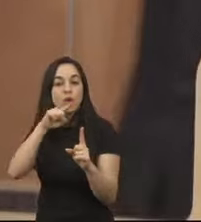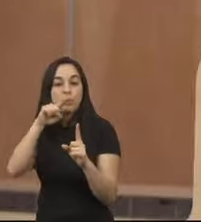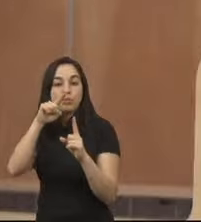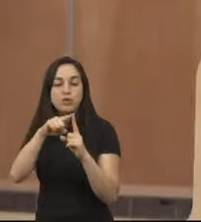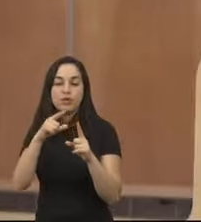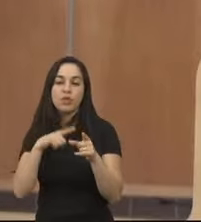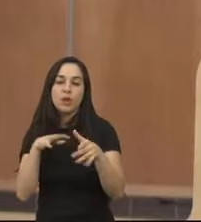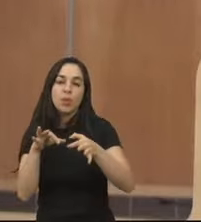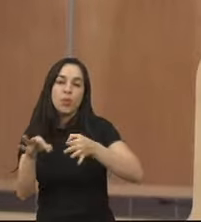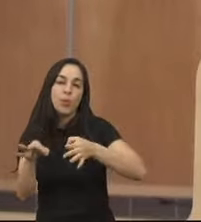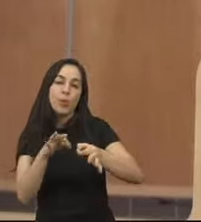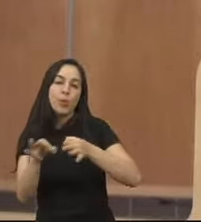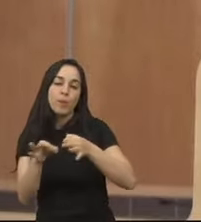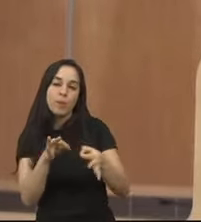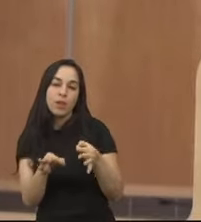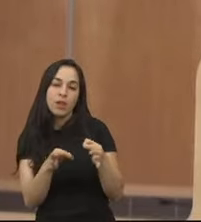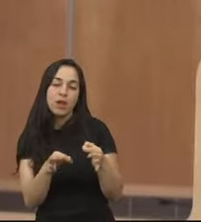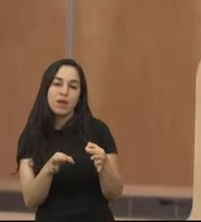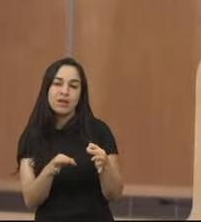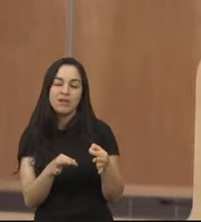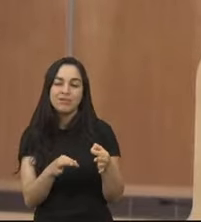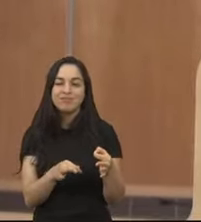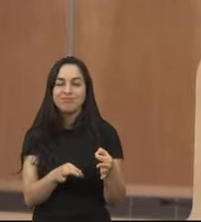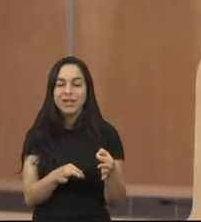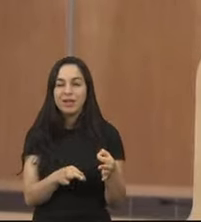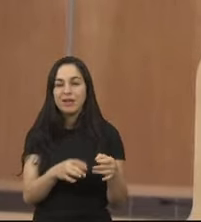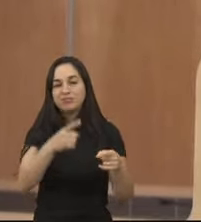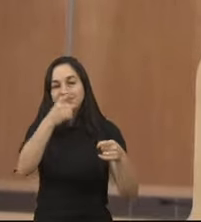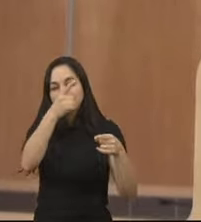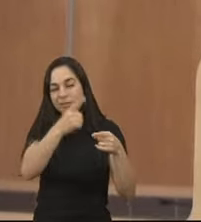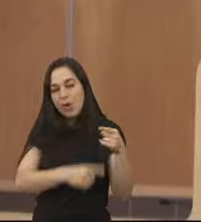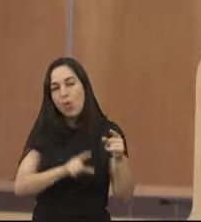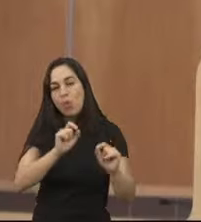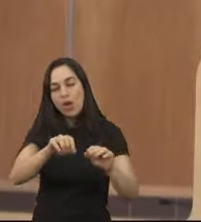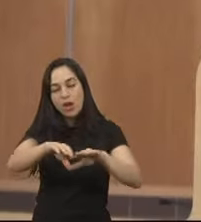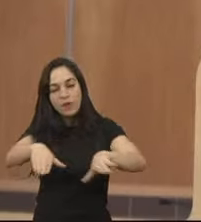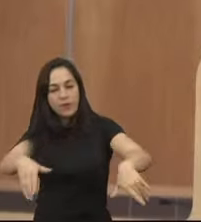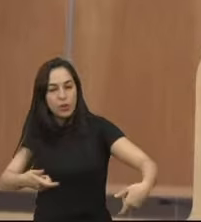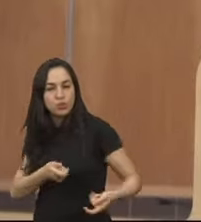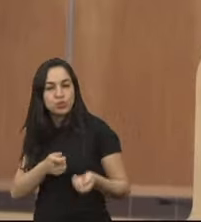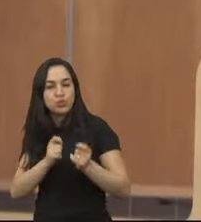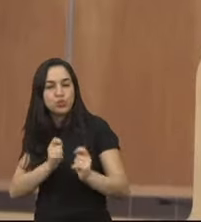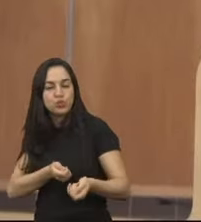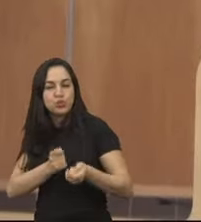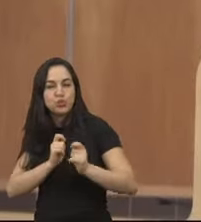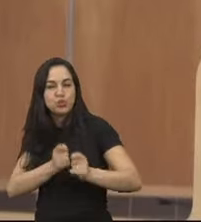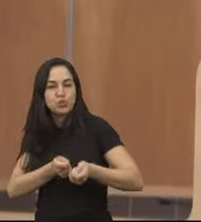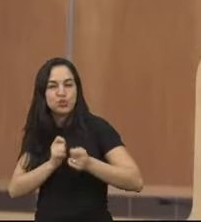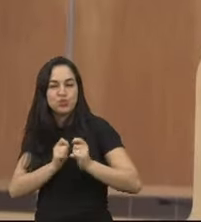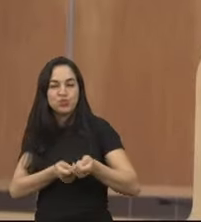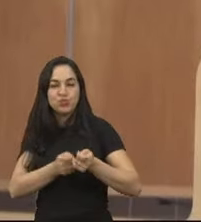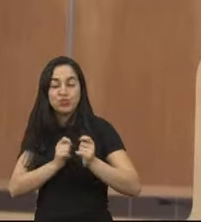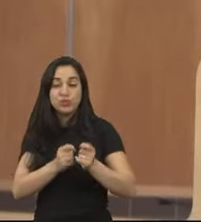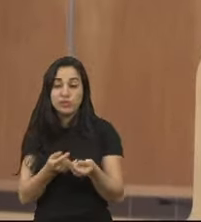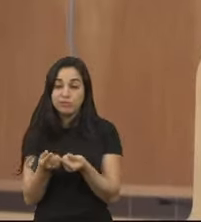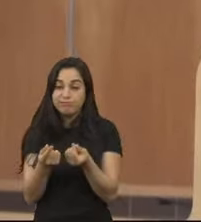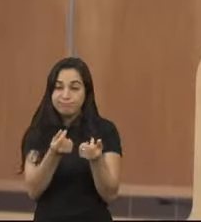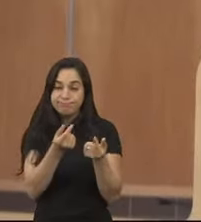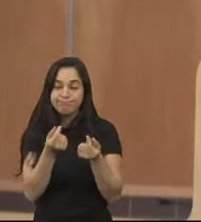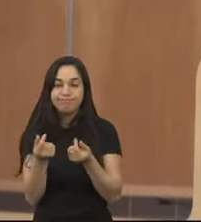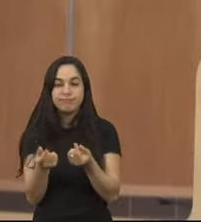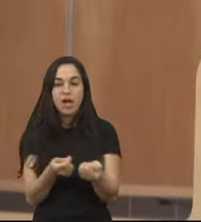a extinção gradual da utilização de veículos de tração animal para fins econômicos